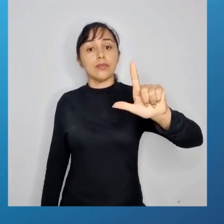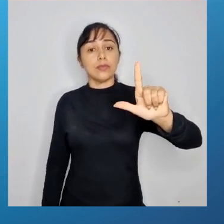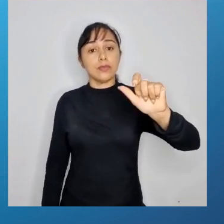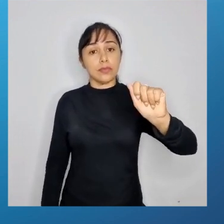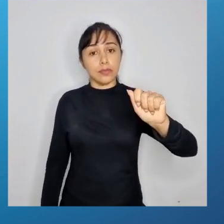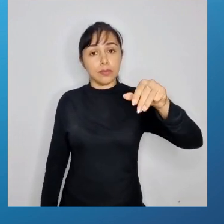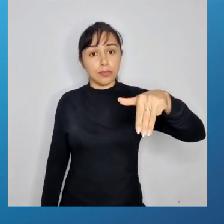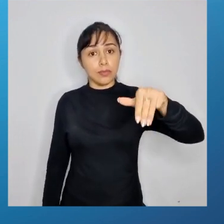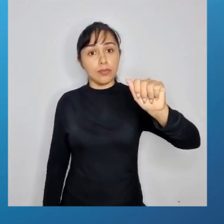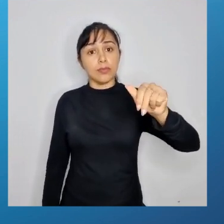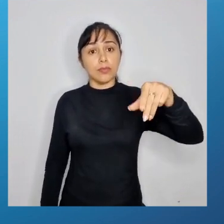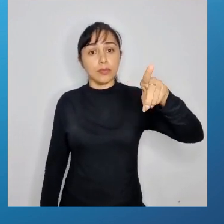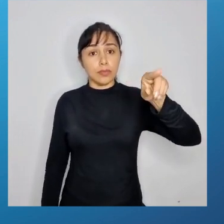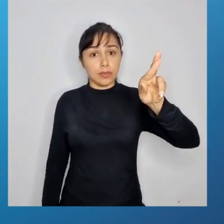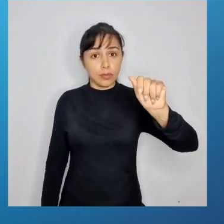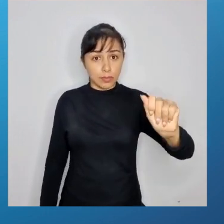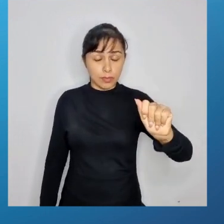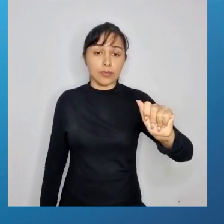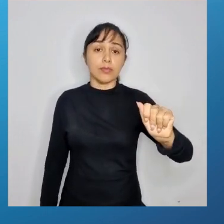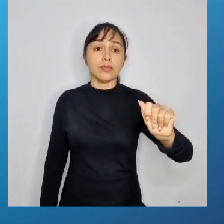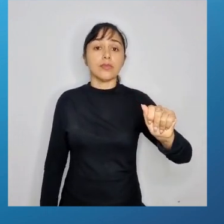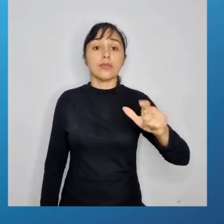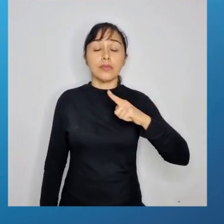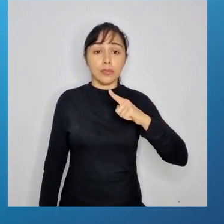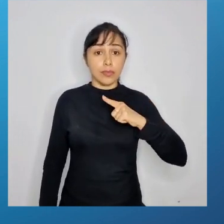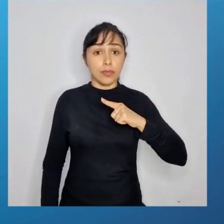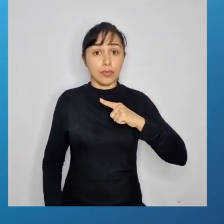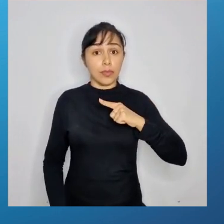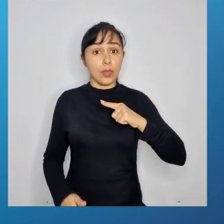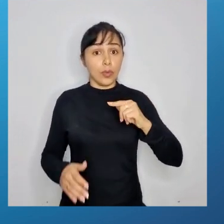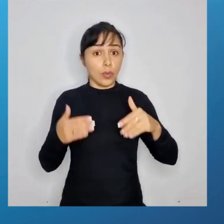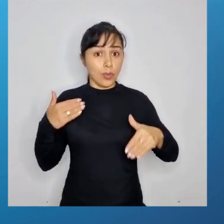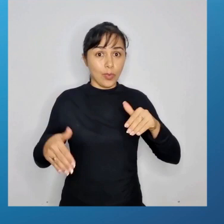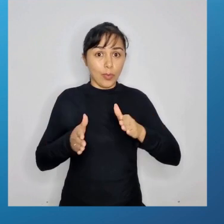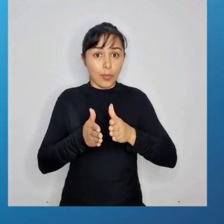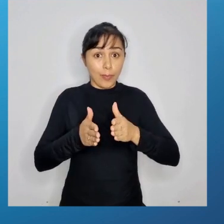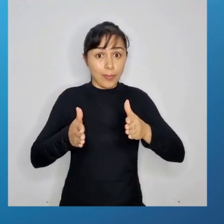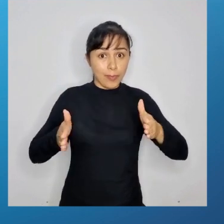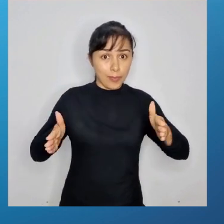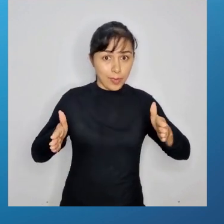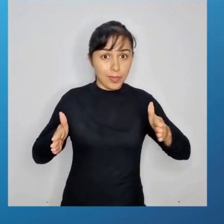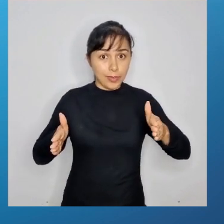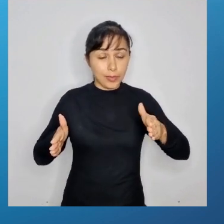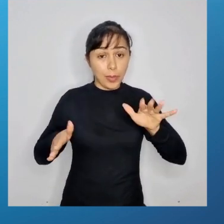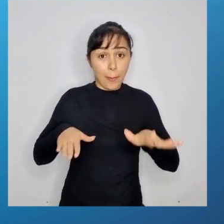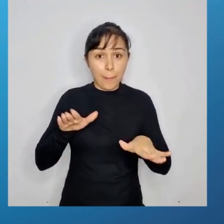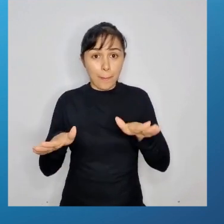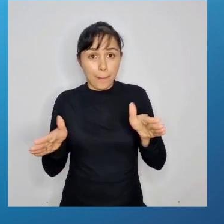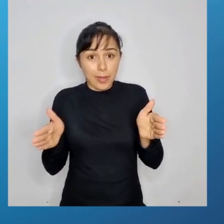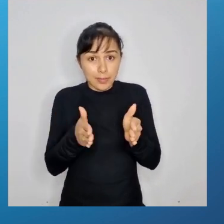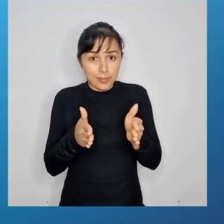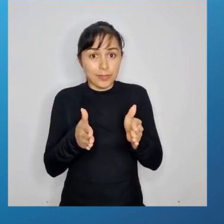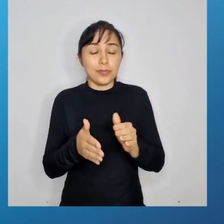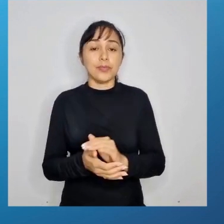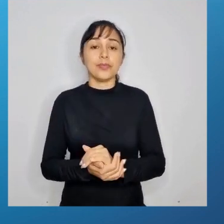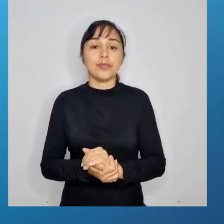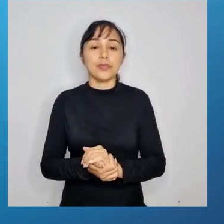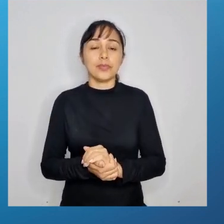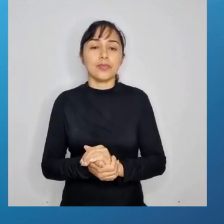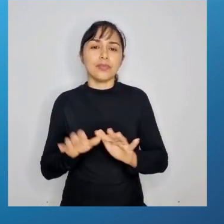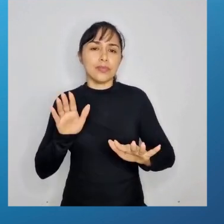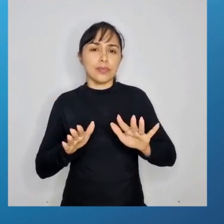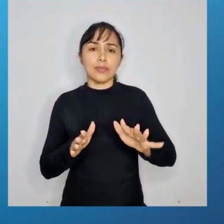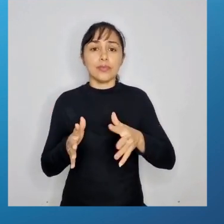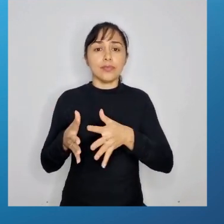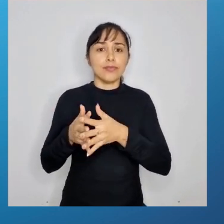Eles possuem o corpo alongado, as patas curtas e uma cauda. Por isso, caudatos. Antes eram até